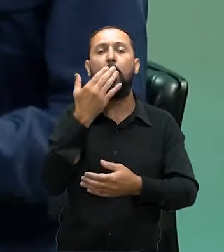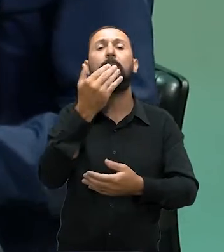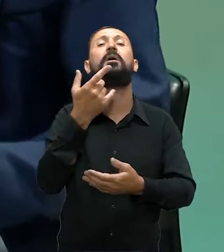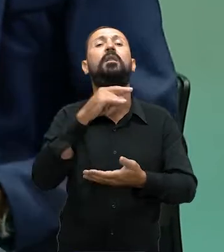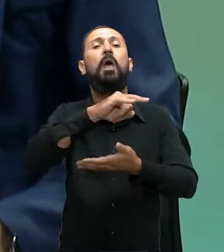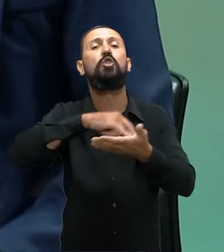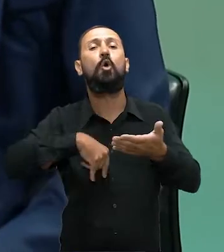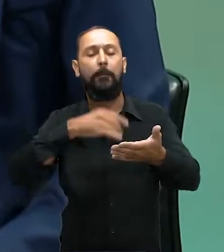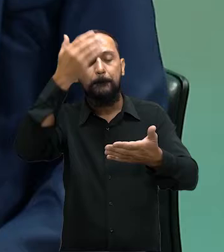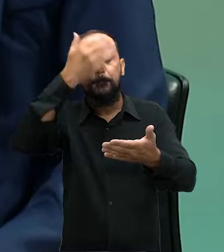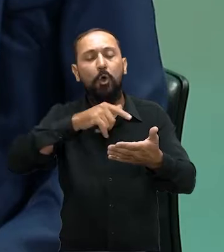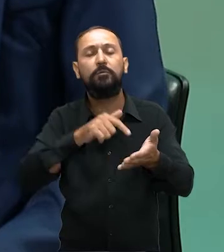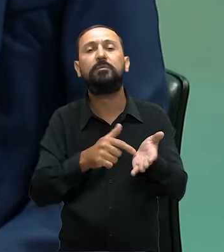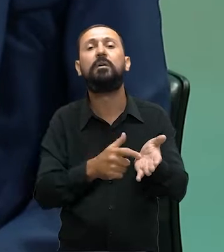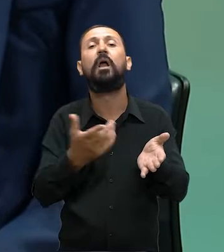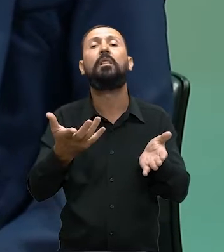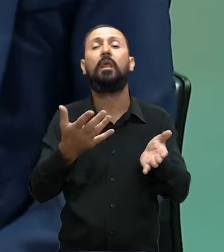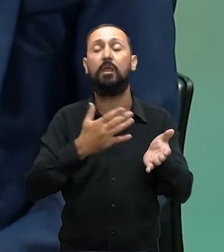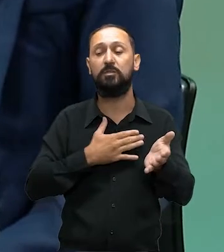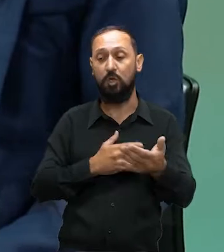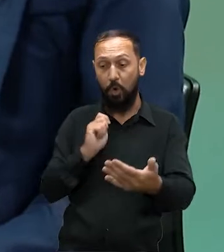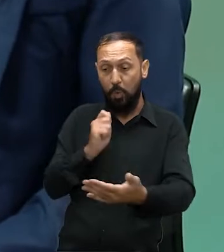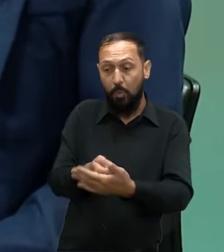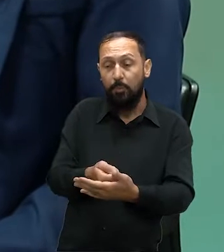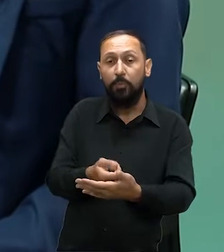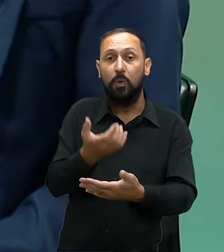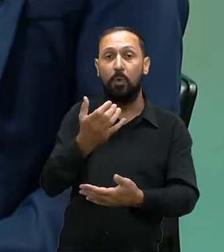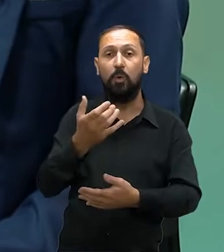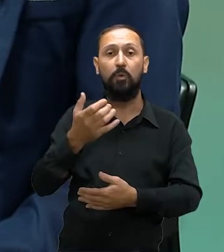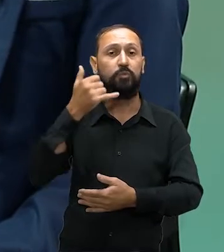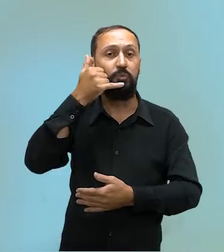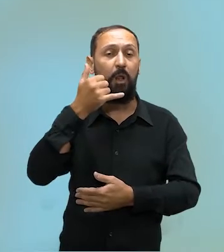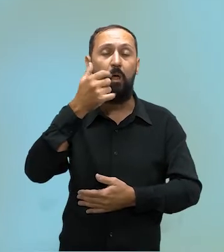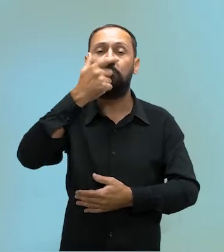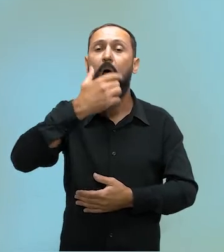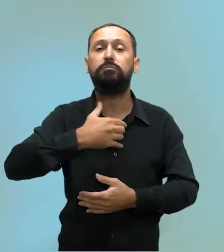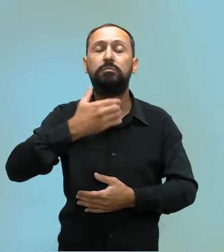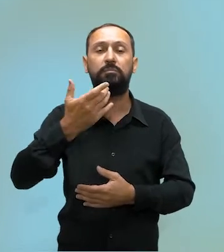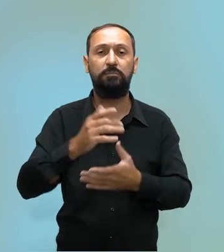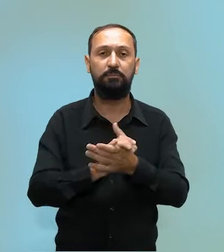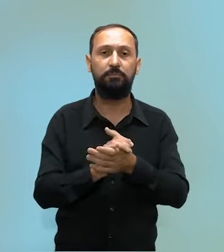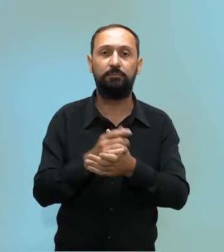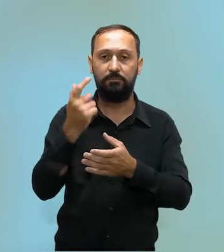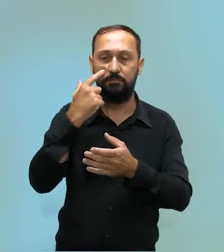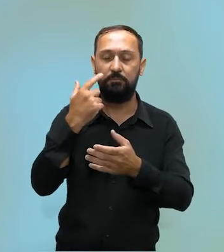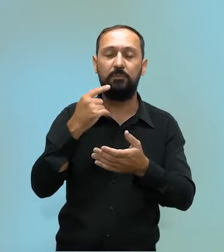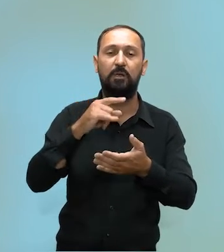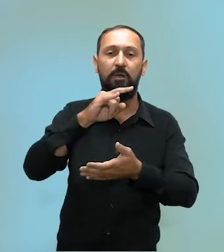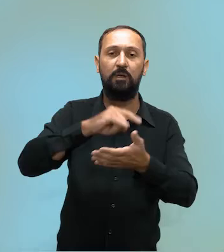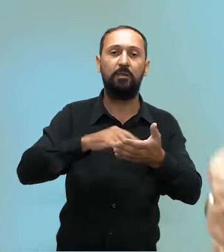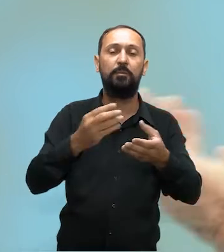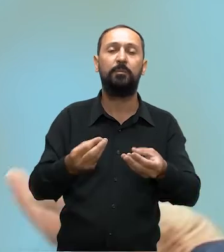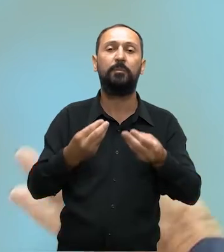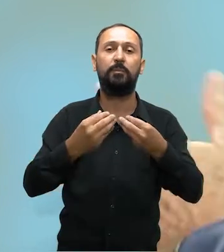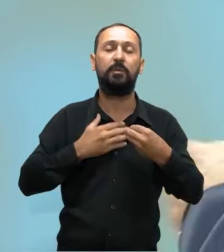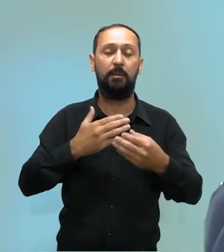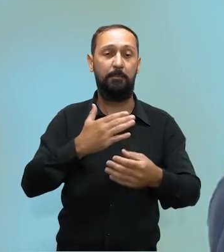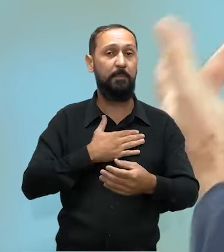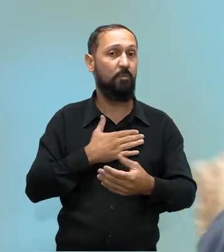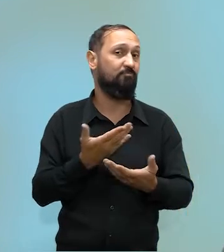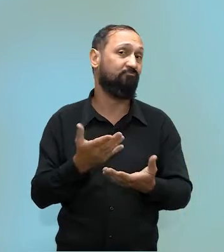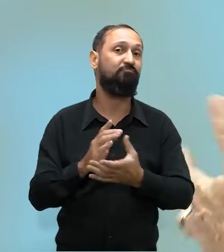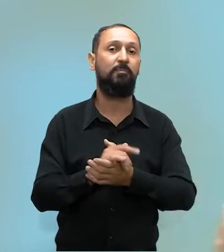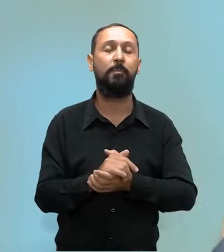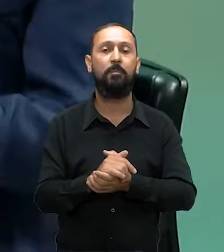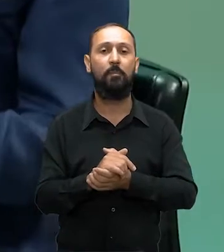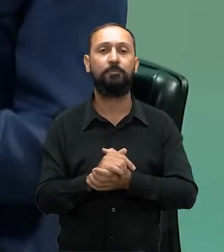Se eu te perguntar, cadê a sua nota? Você é dono quando você tem o produto com nota. Né? Aquilo ali validando a sua